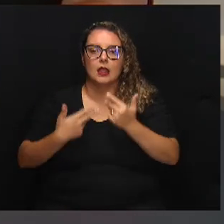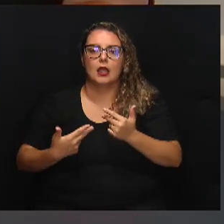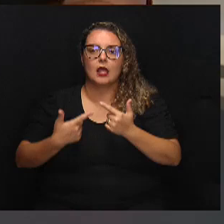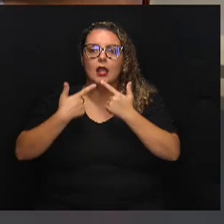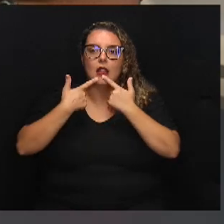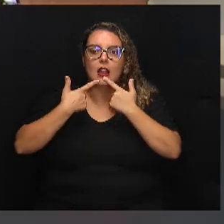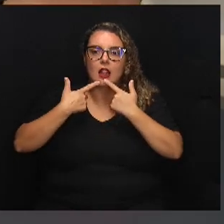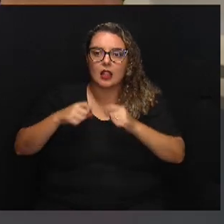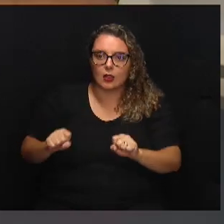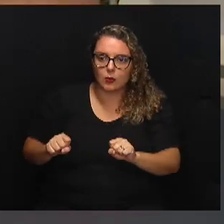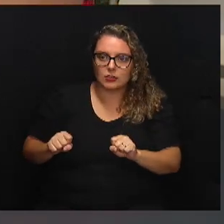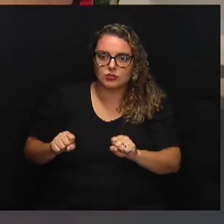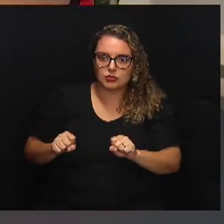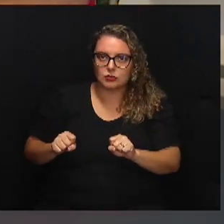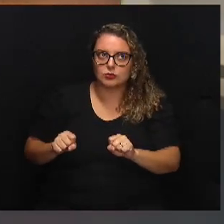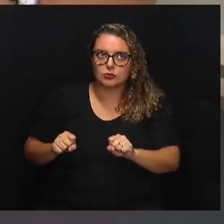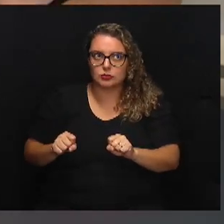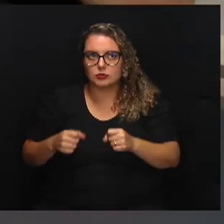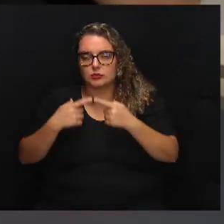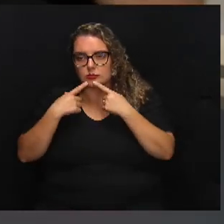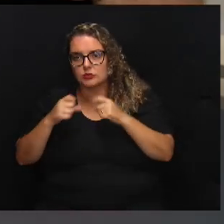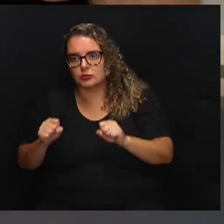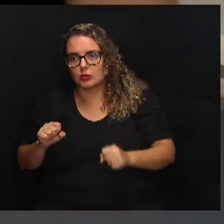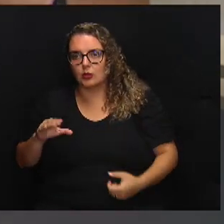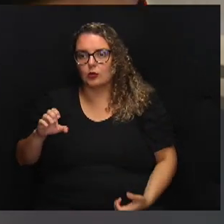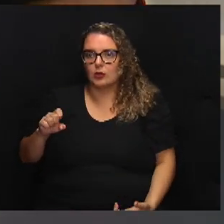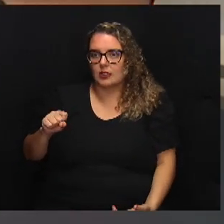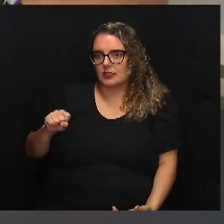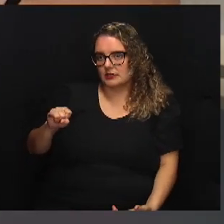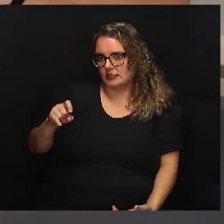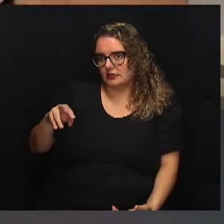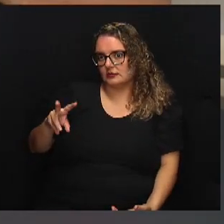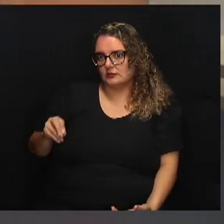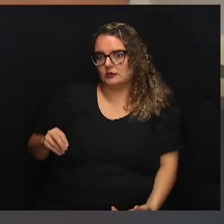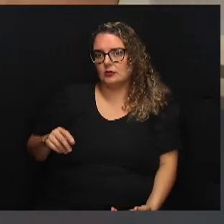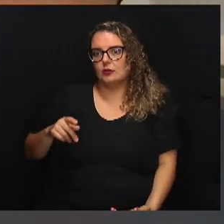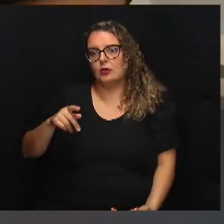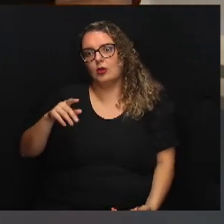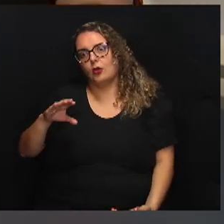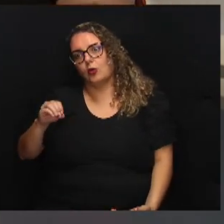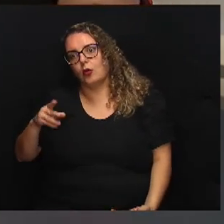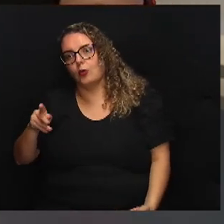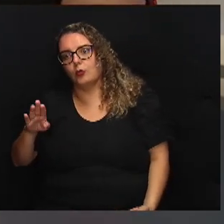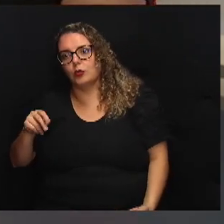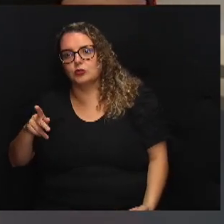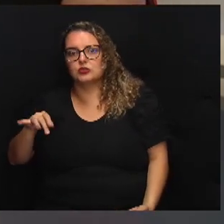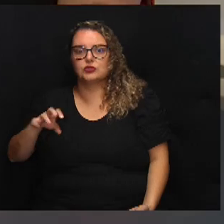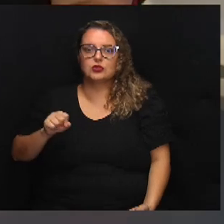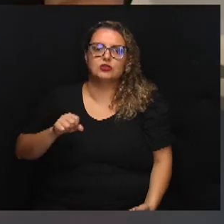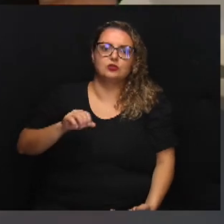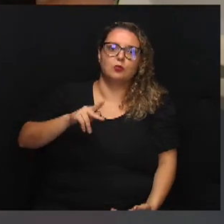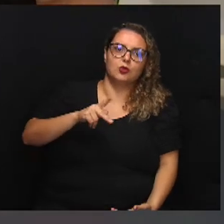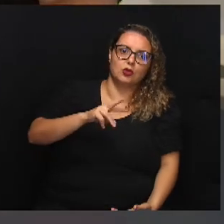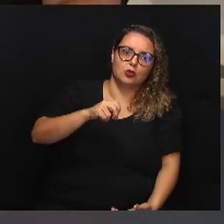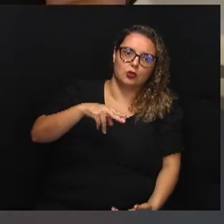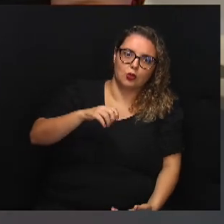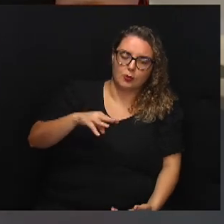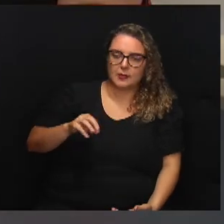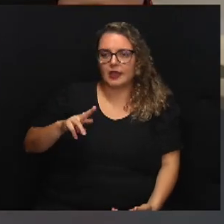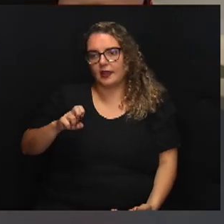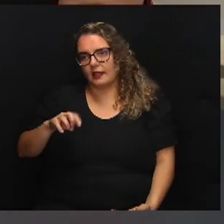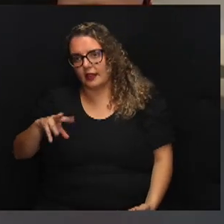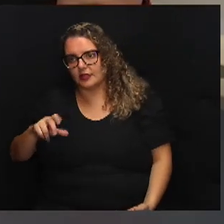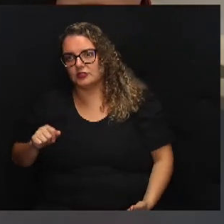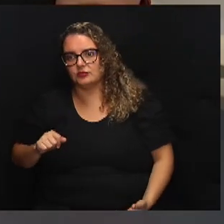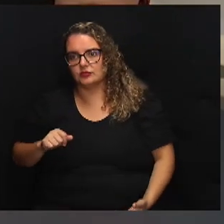da argumentação, são chamados elementos coesivos, principalmente preposições, conjunções, pronomes relativos. Quer dizer, esse critério 4